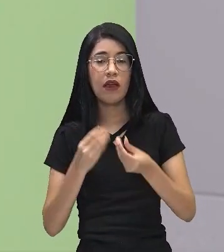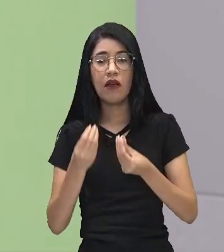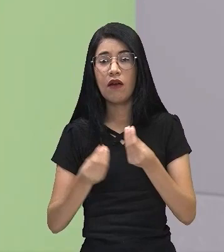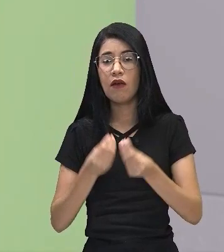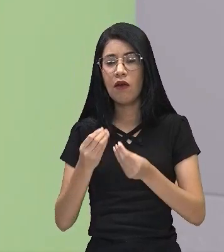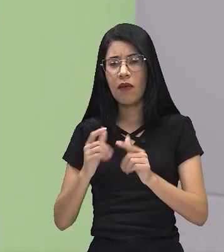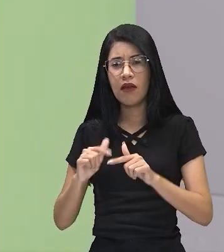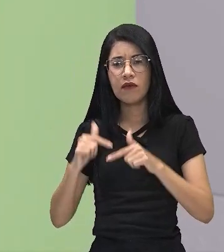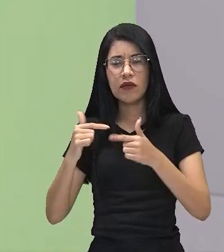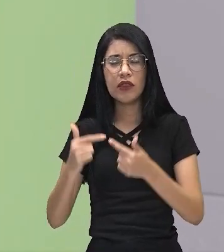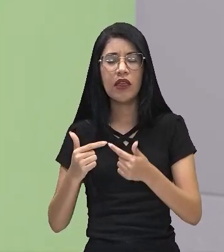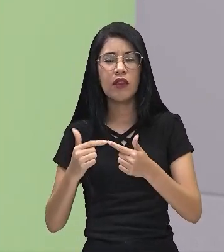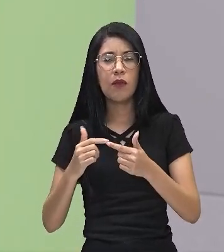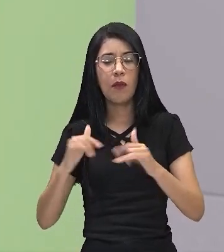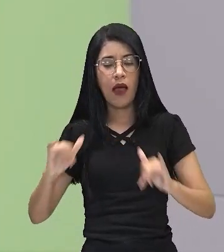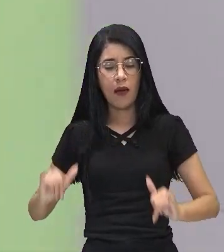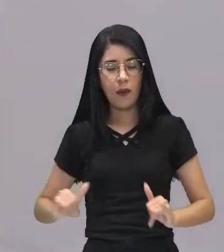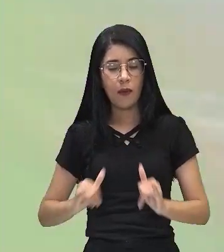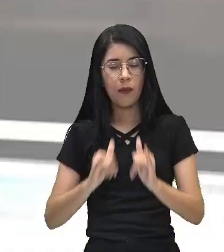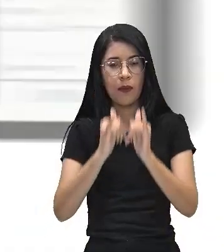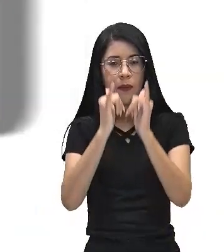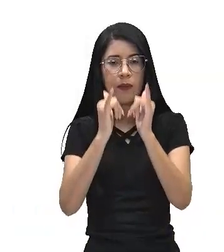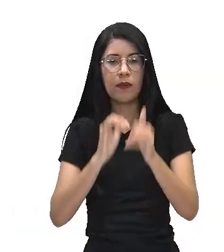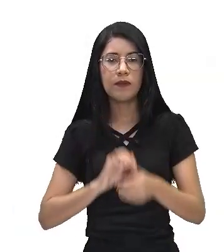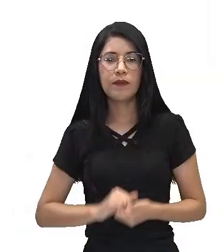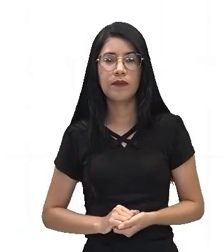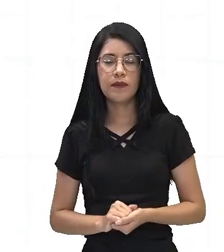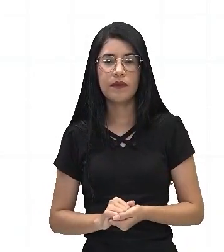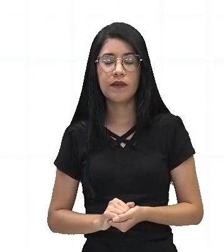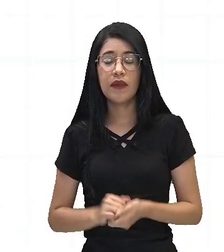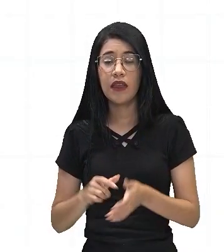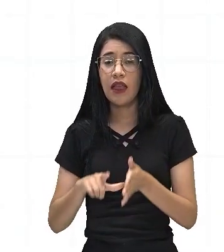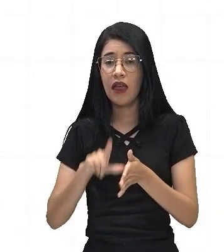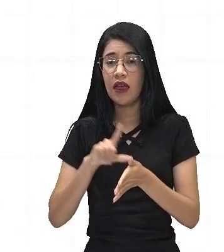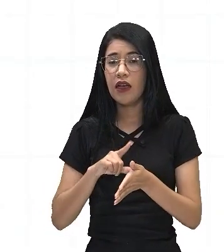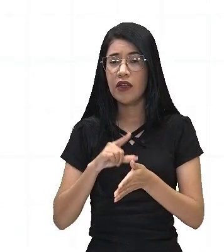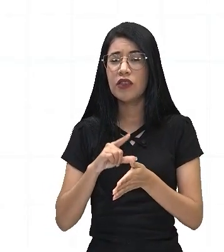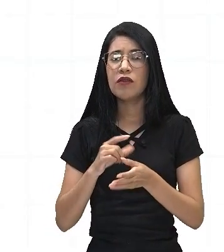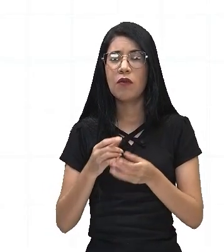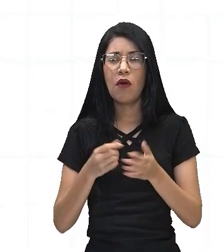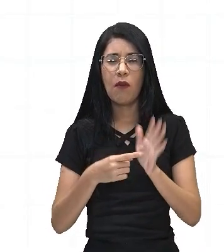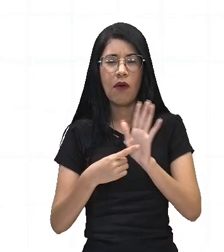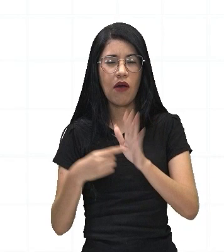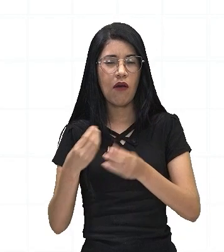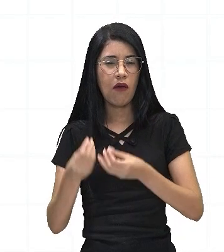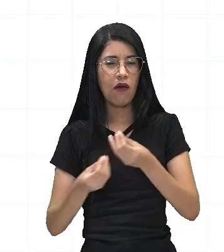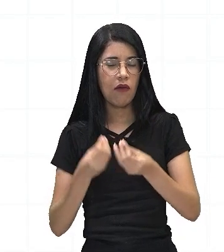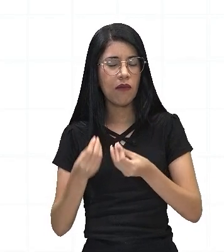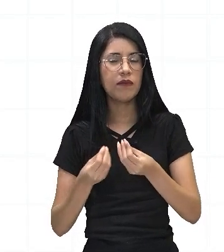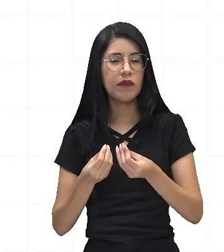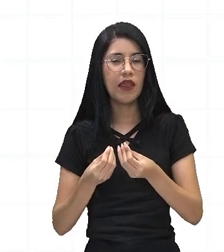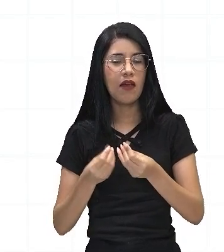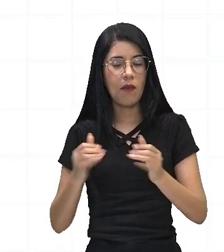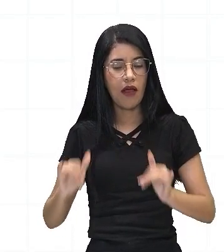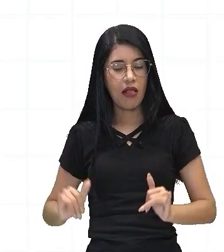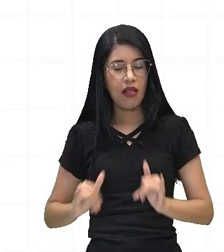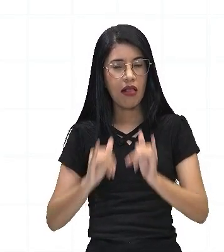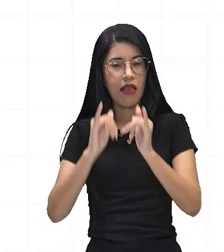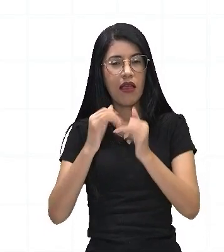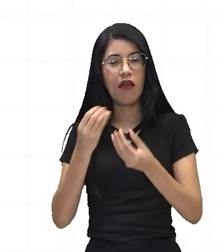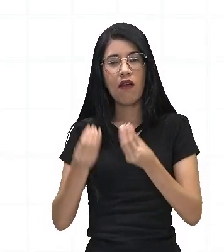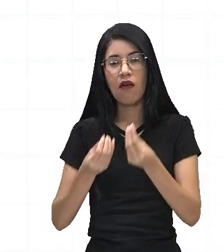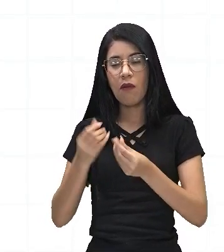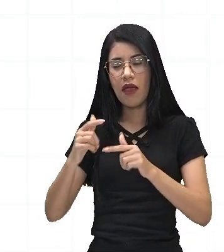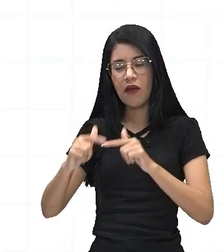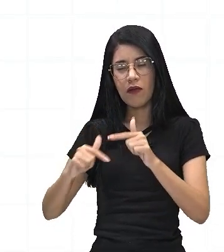uma hidroelétrica. Vem comigo! Antes de te mostrar a hidroelétrica, eu tenho que te mostrar o princípio de